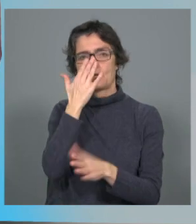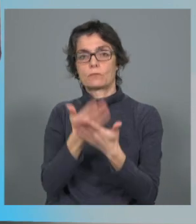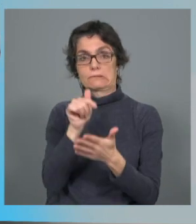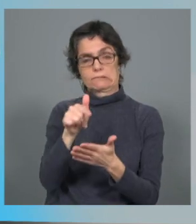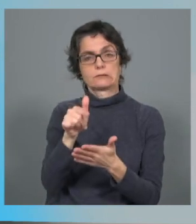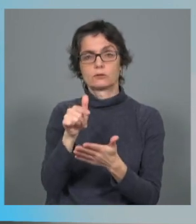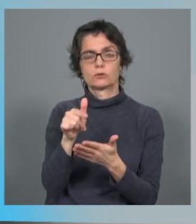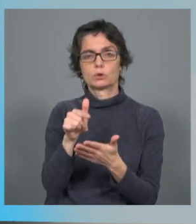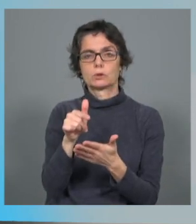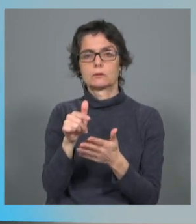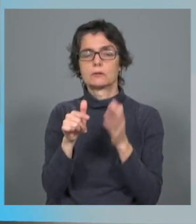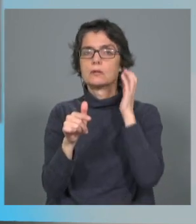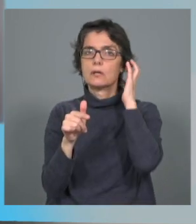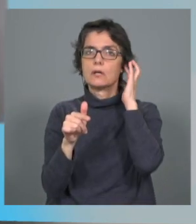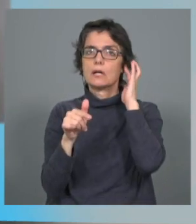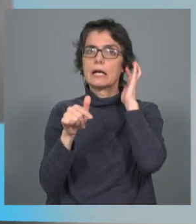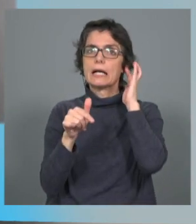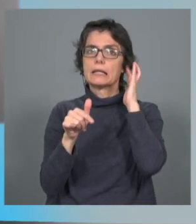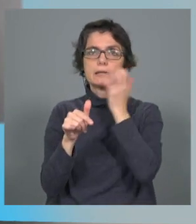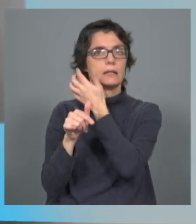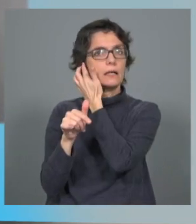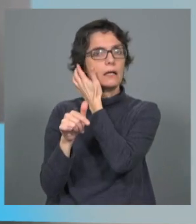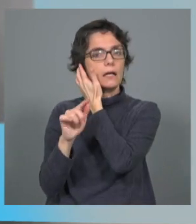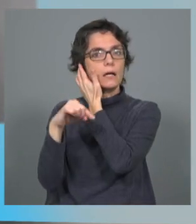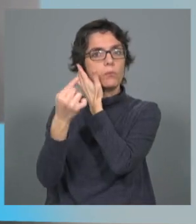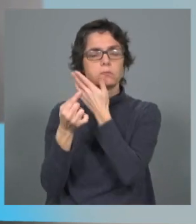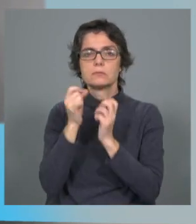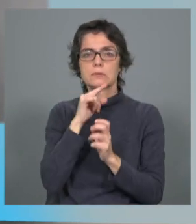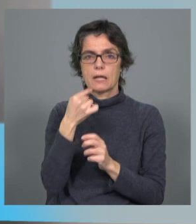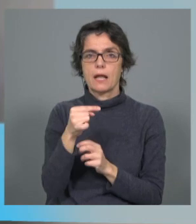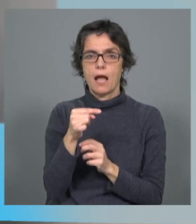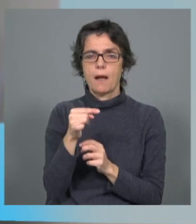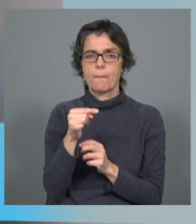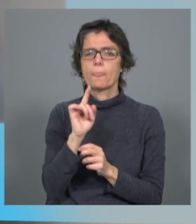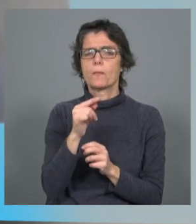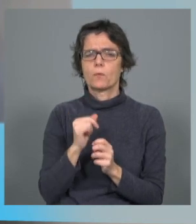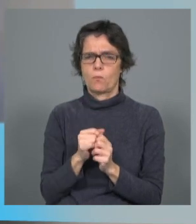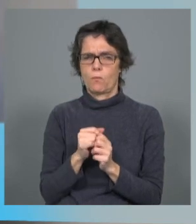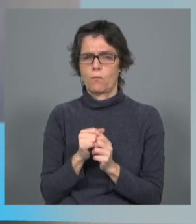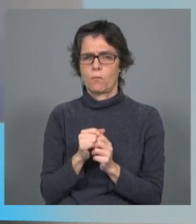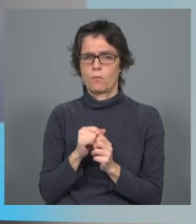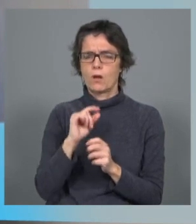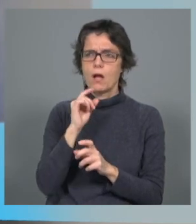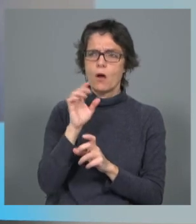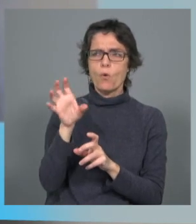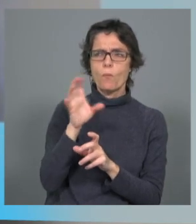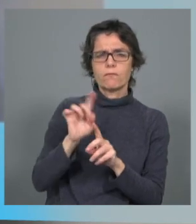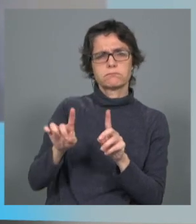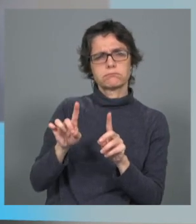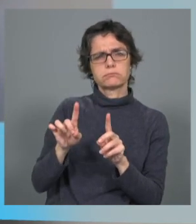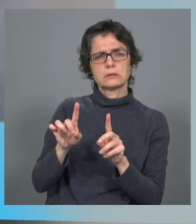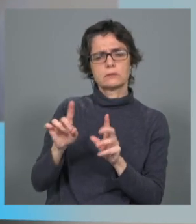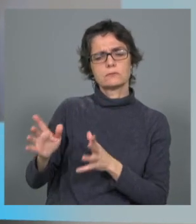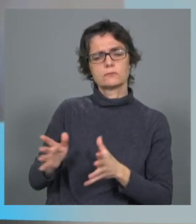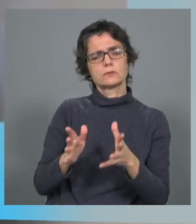é: calma, há aqui outra possibilidade, há aqui outra maneira de olharmos, há aqui outro caminho que